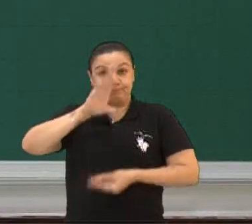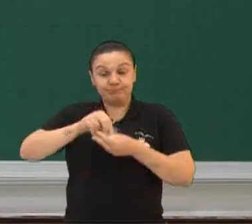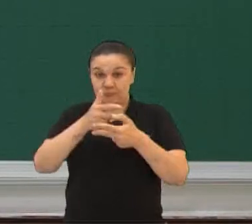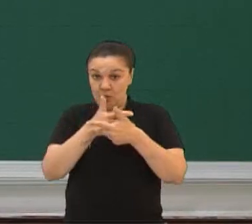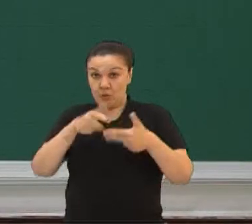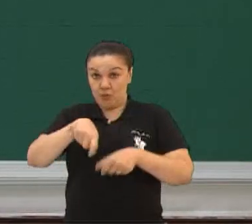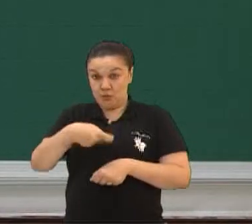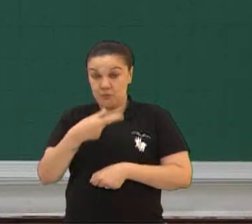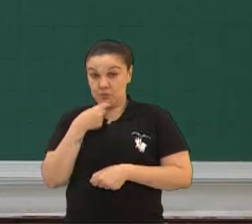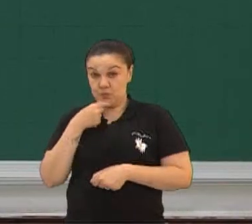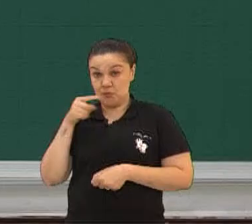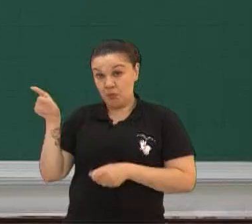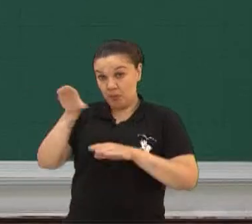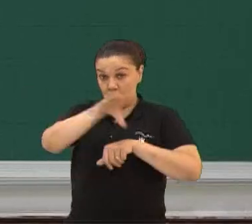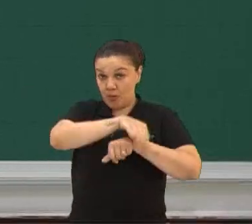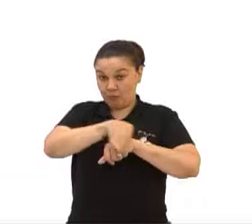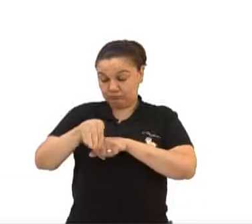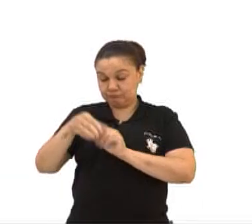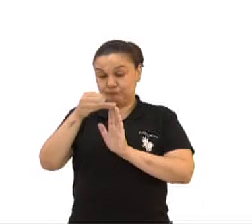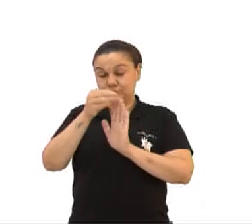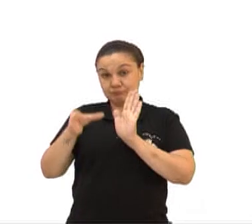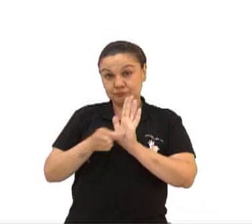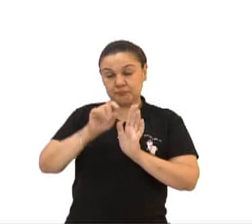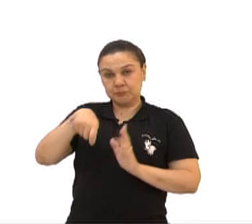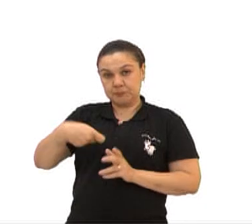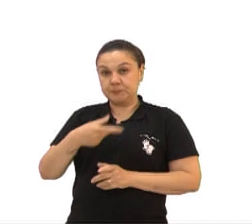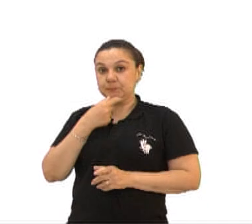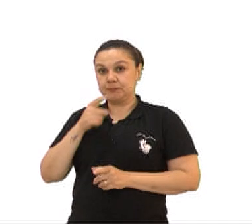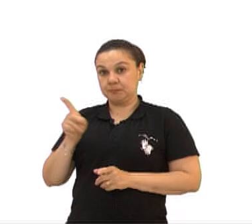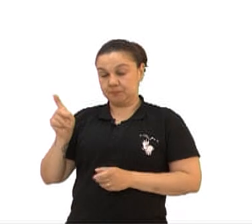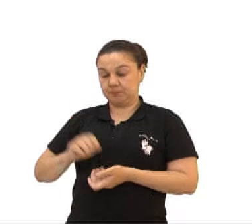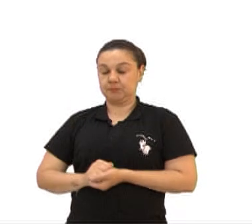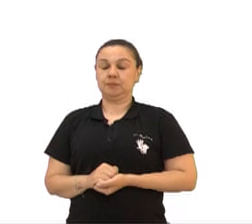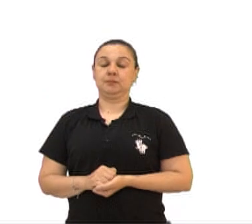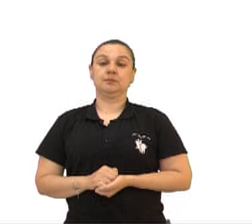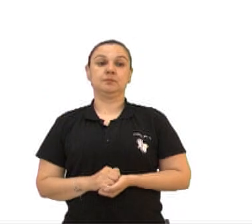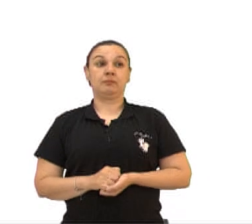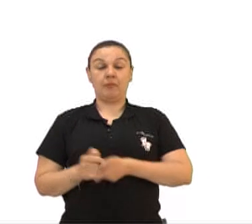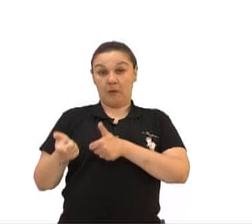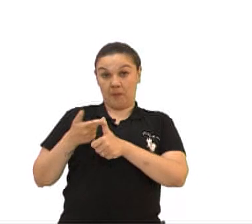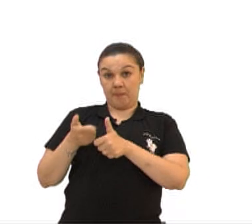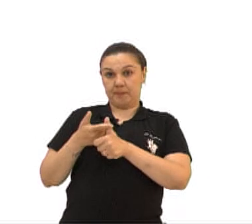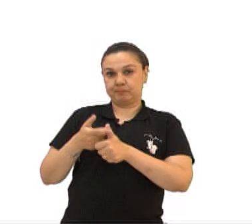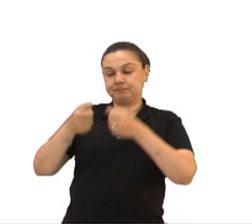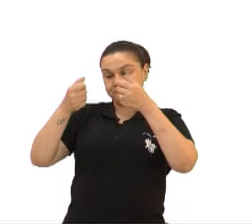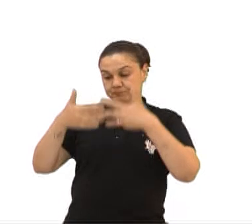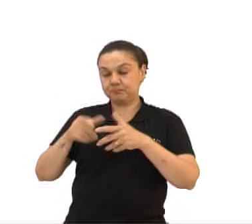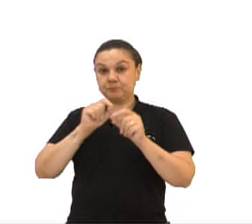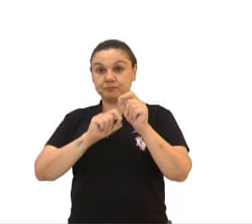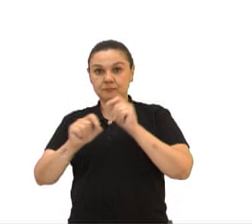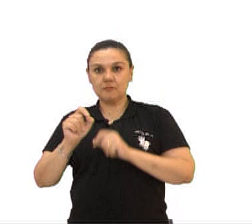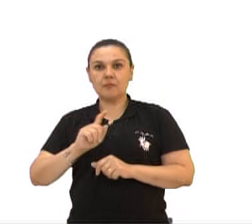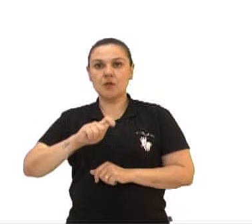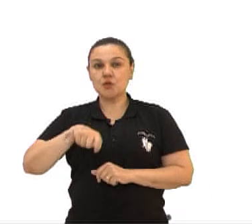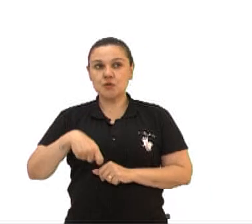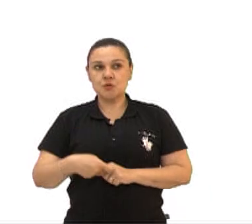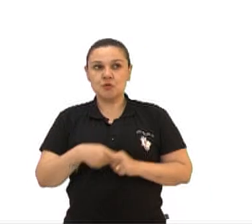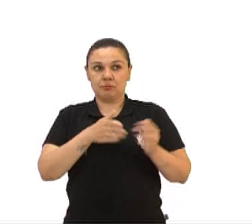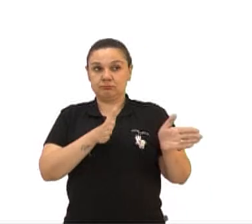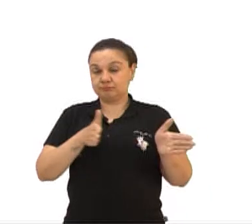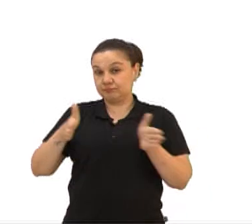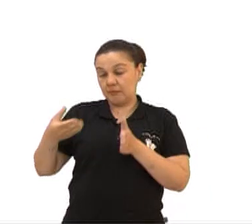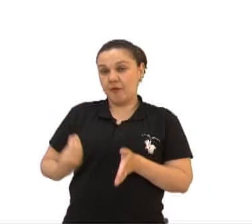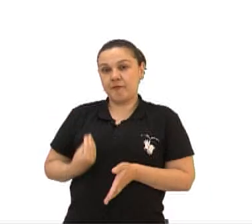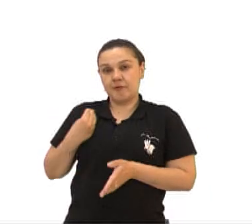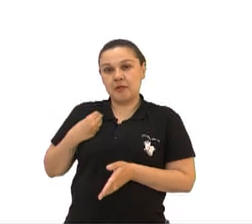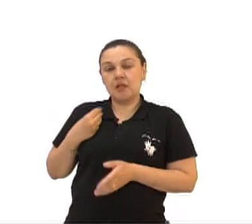aí dos conceitos desse autor, tá? Antes de a gente abordar essas questões aí básicas, a gente vai falar um pouquinho da trajetória